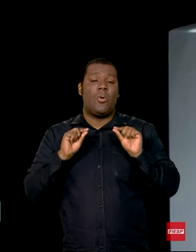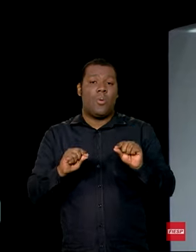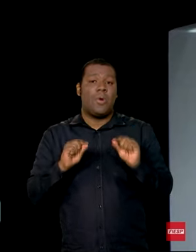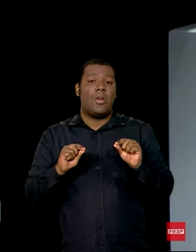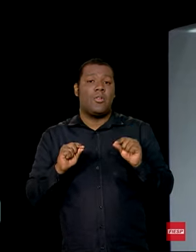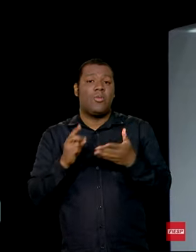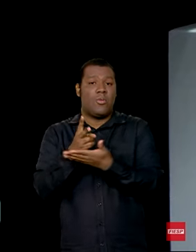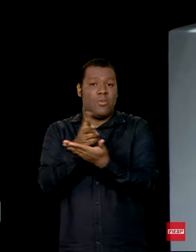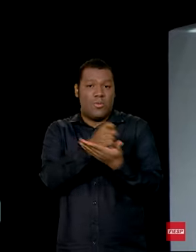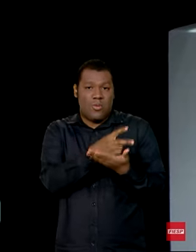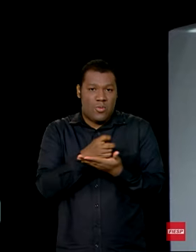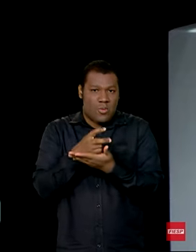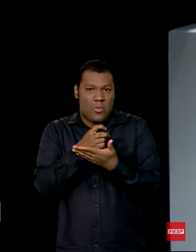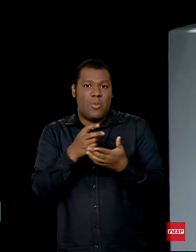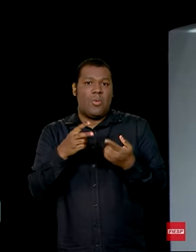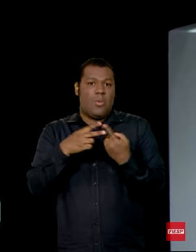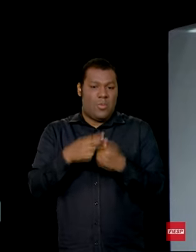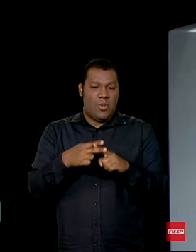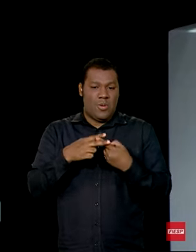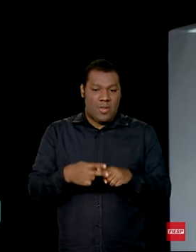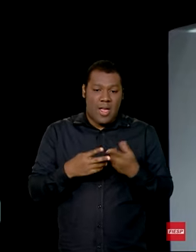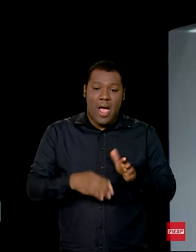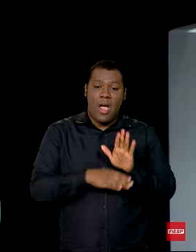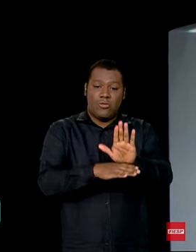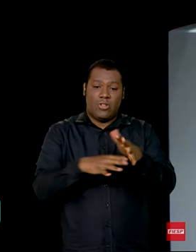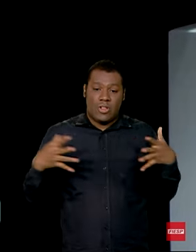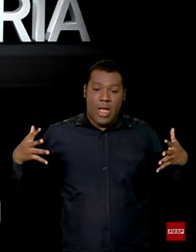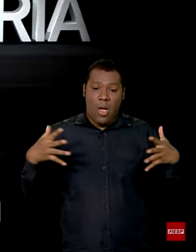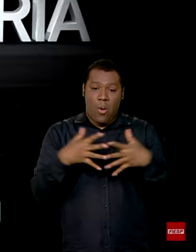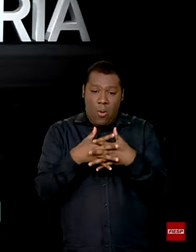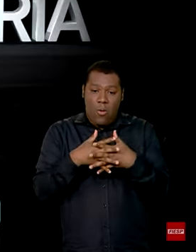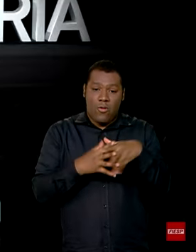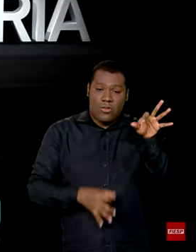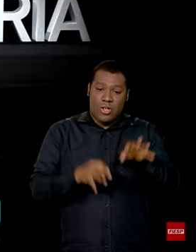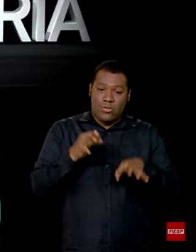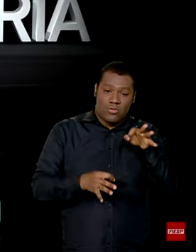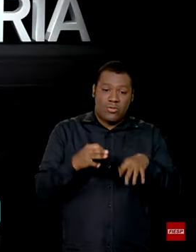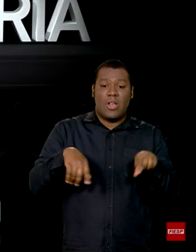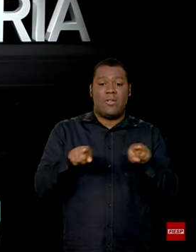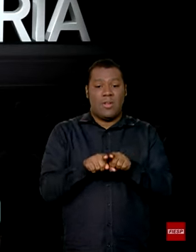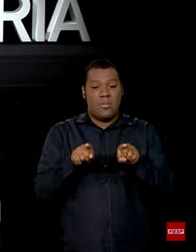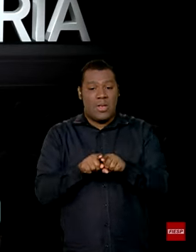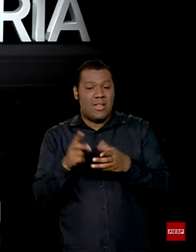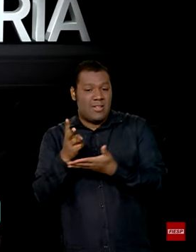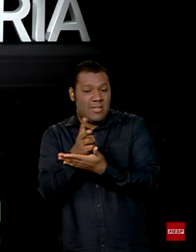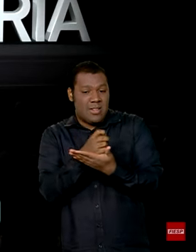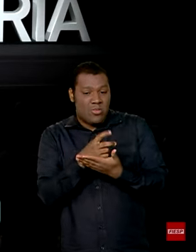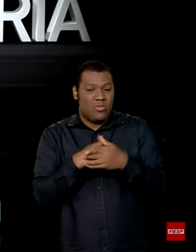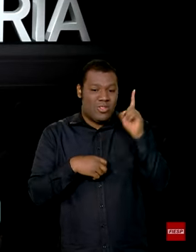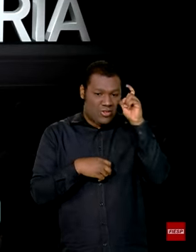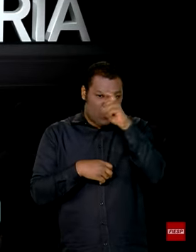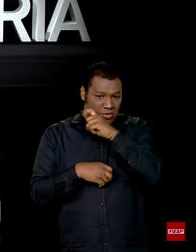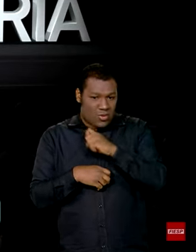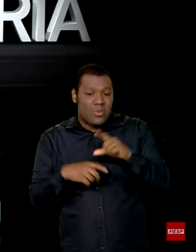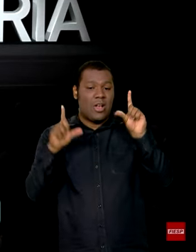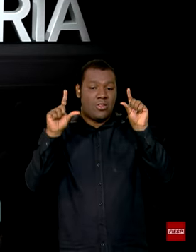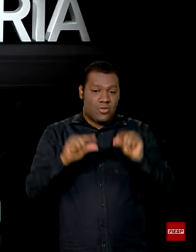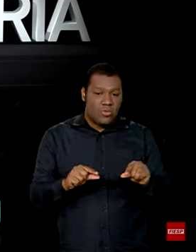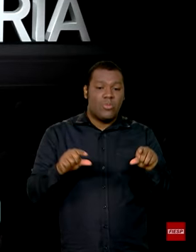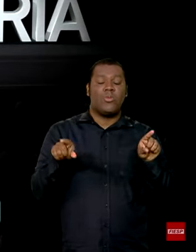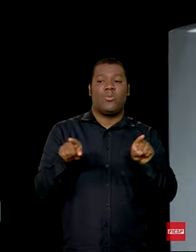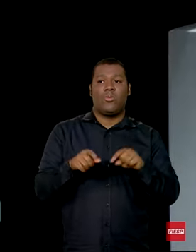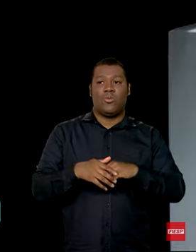os conflitos judiciários e a complexidade tributária do país. A reforma